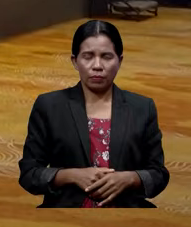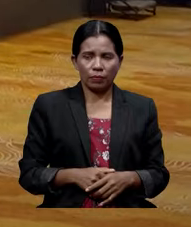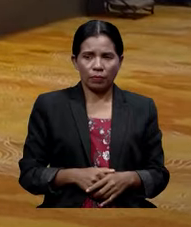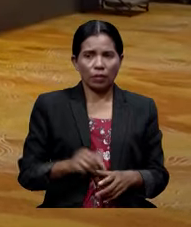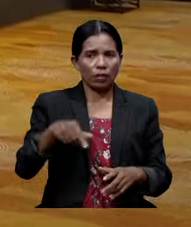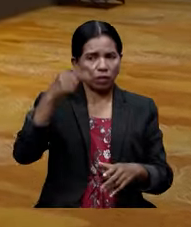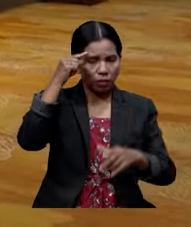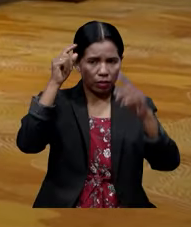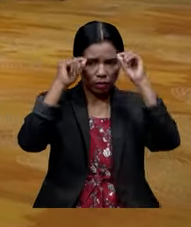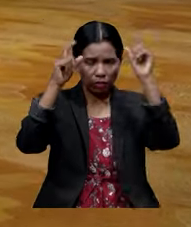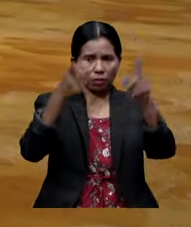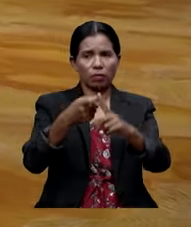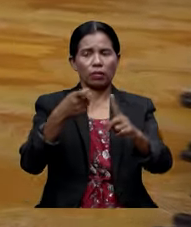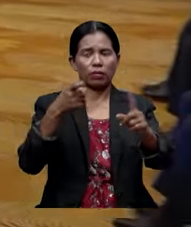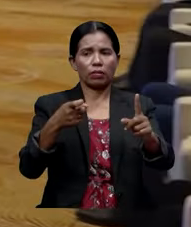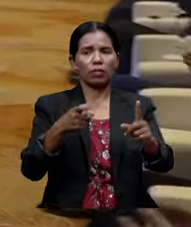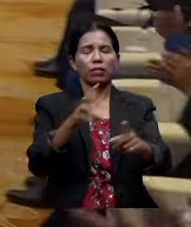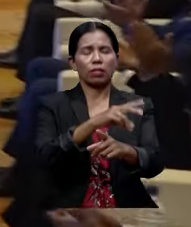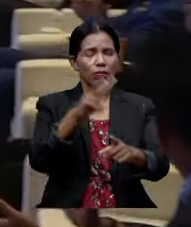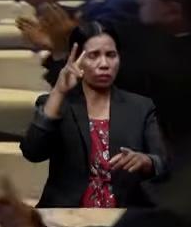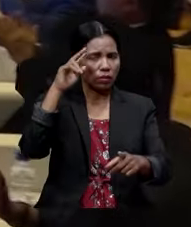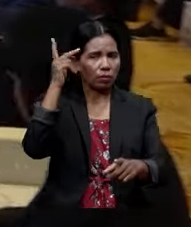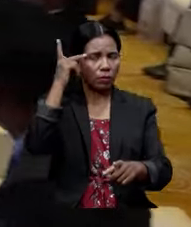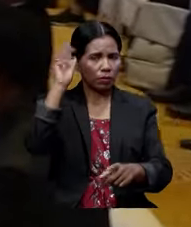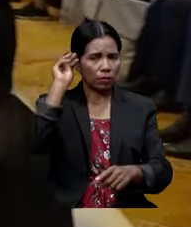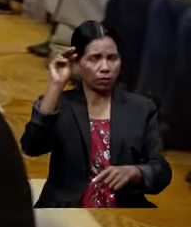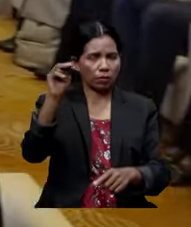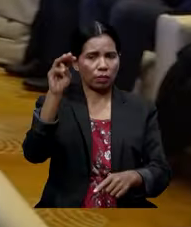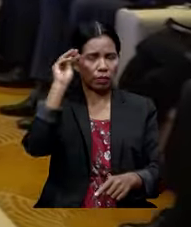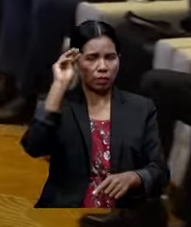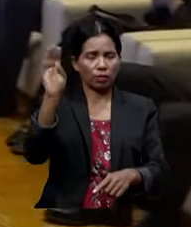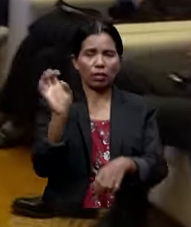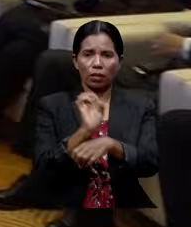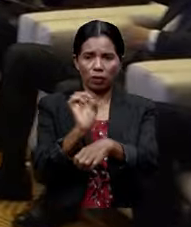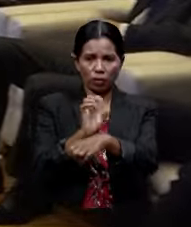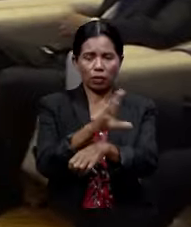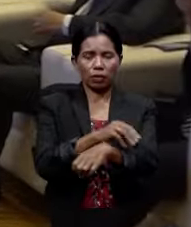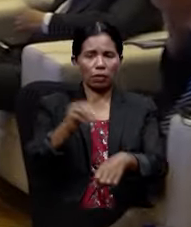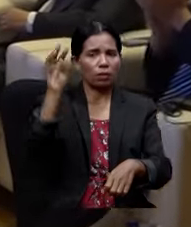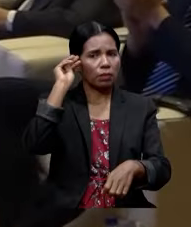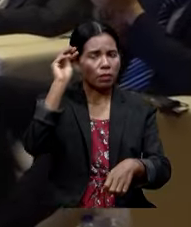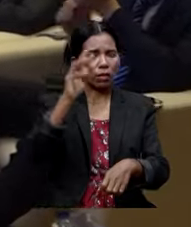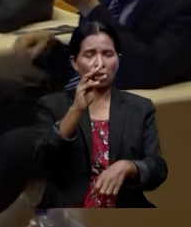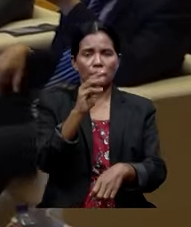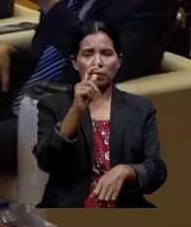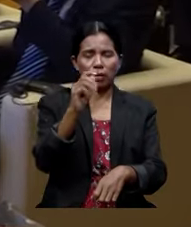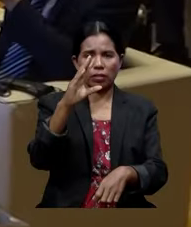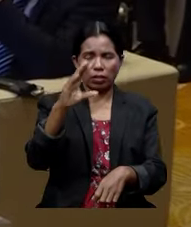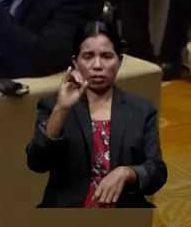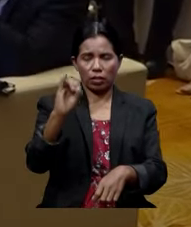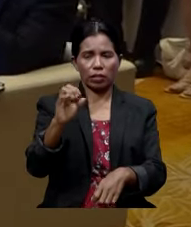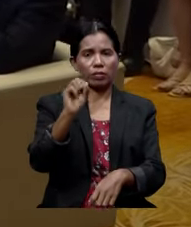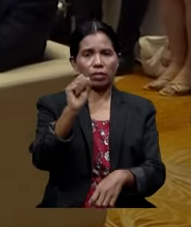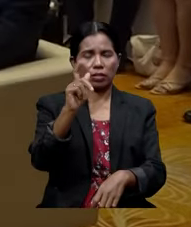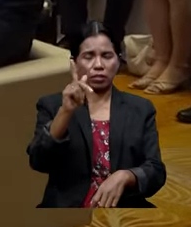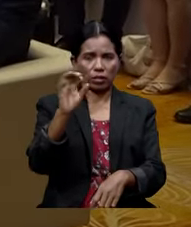Governo Timor-Leste, Li Husi, vice-primeiro-ministro, ministro, coordenador de assunto econômico, no ministro turismo ambiente, Francisco